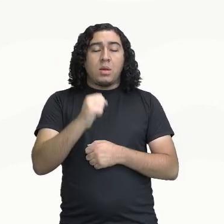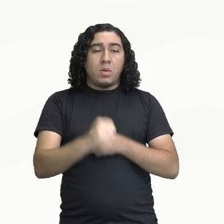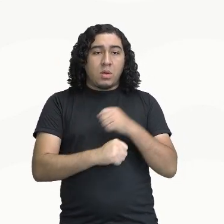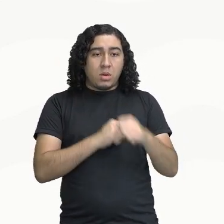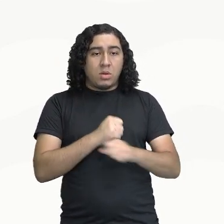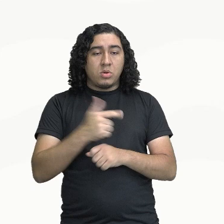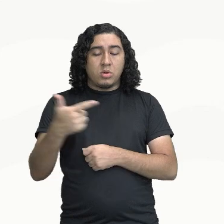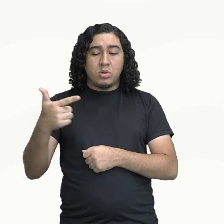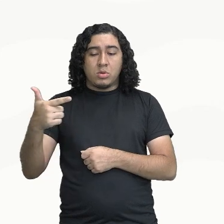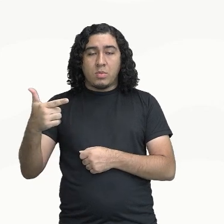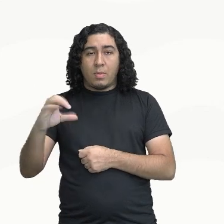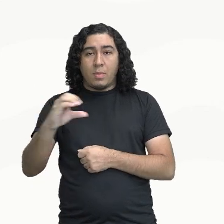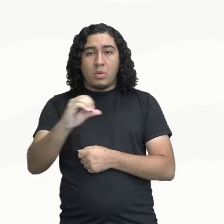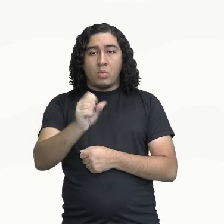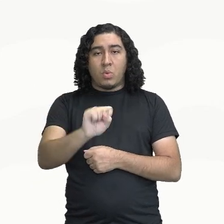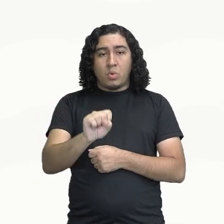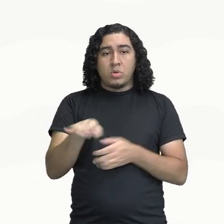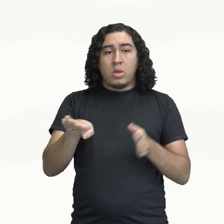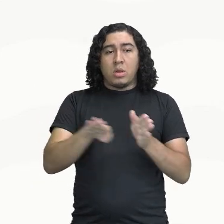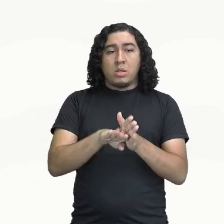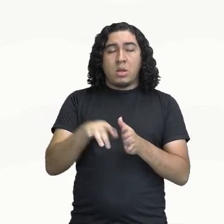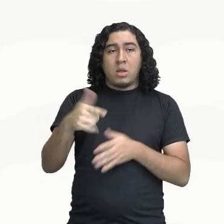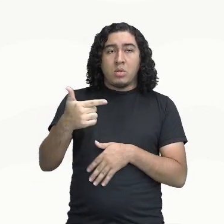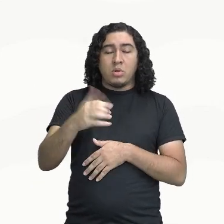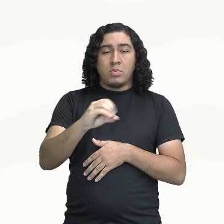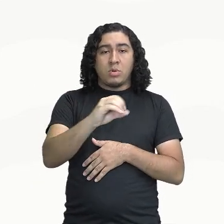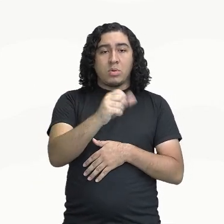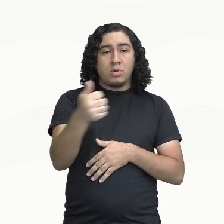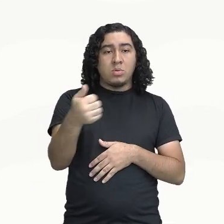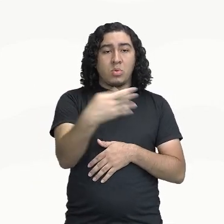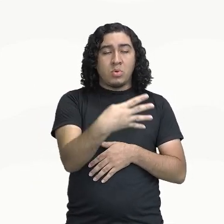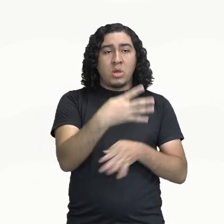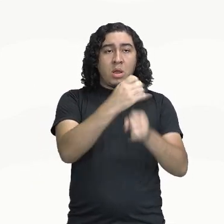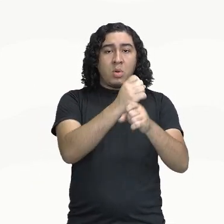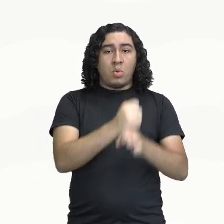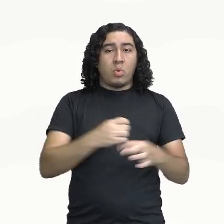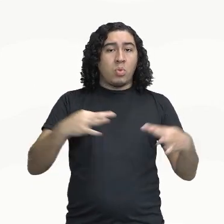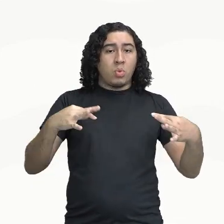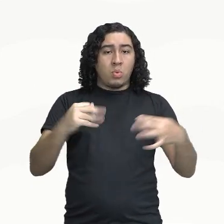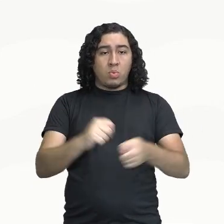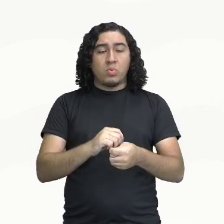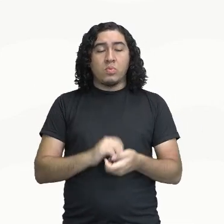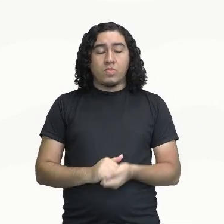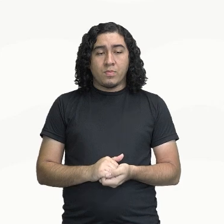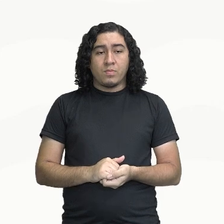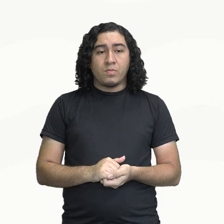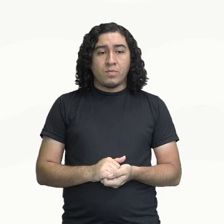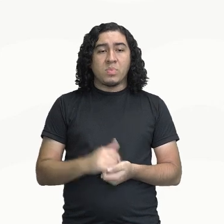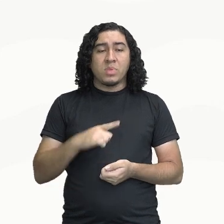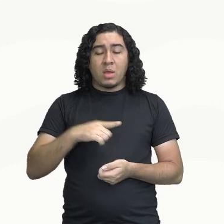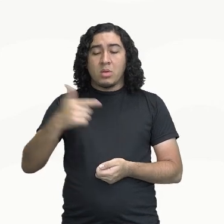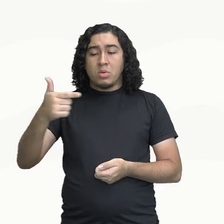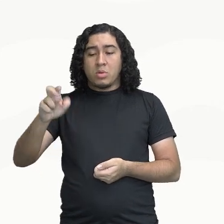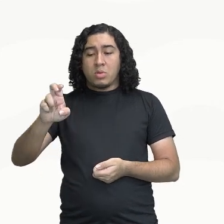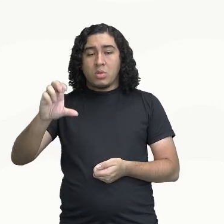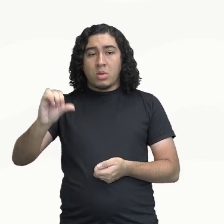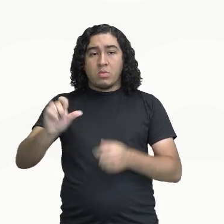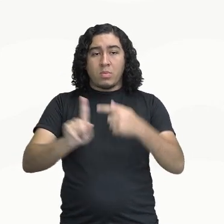2008 até 2014 e somar todos eles. A gente soma 259